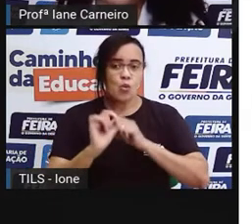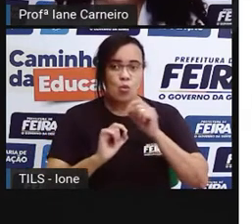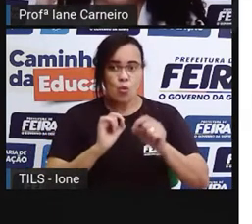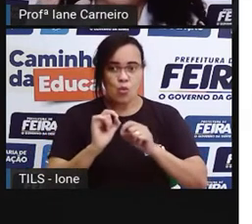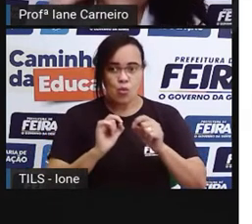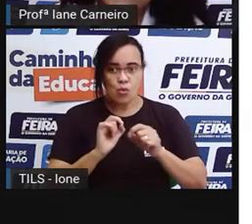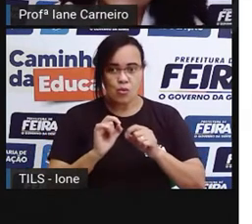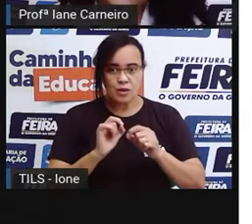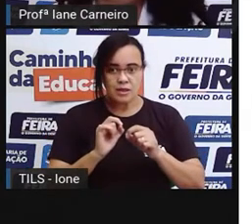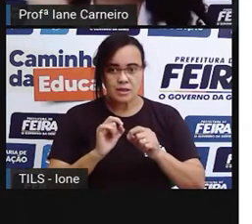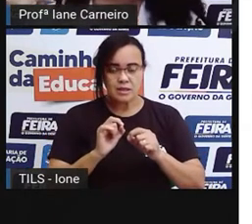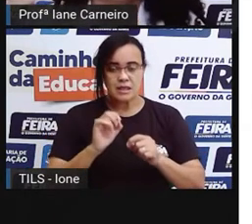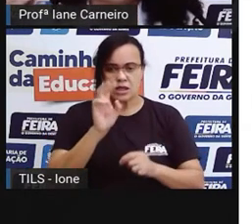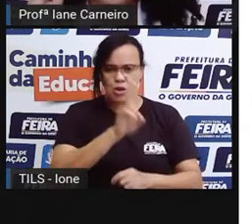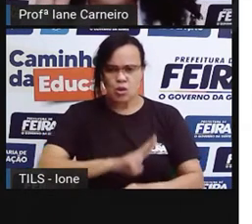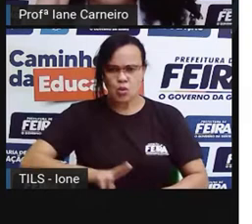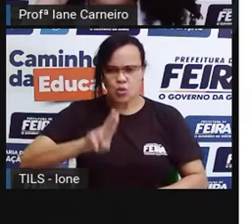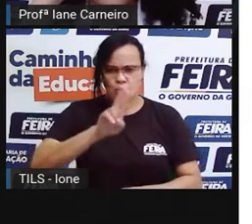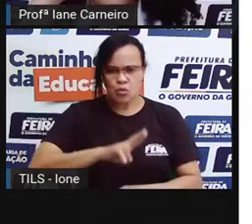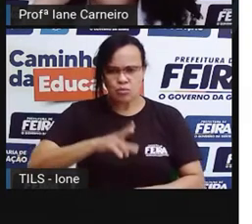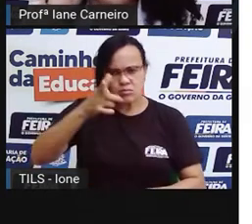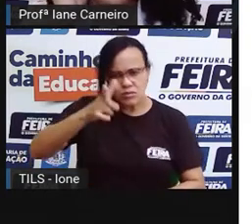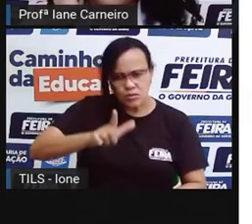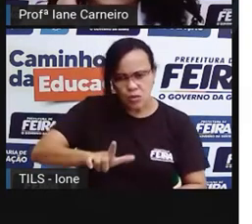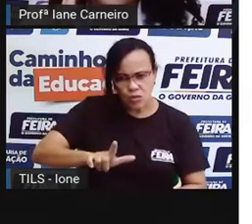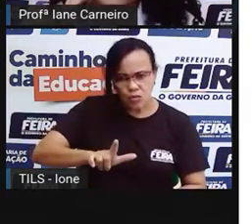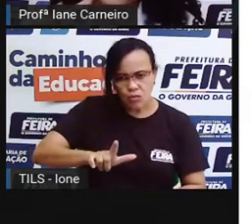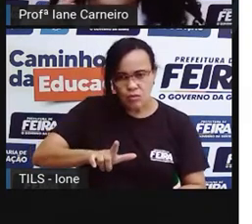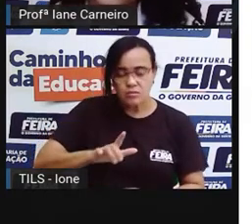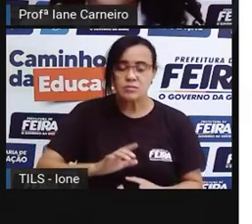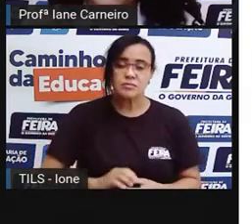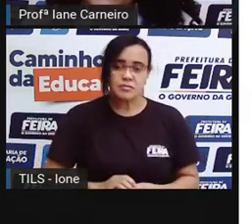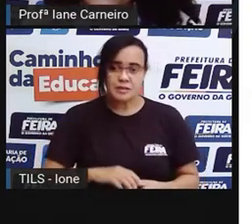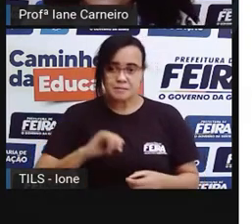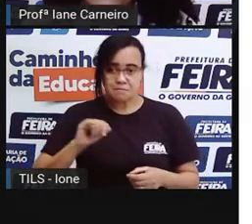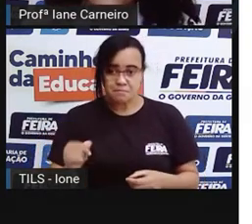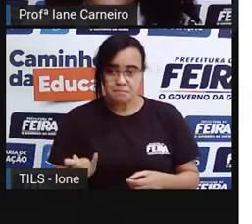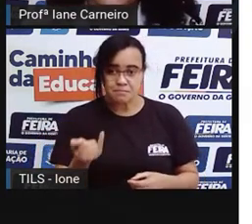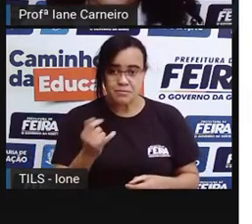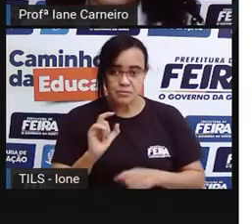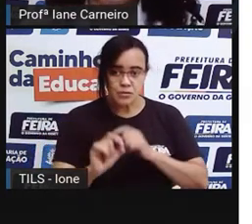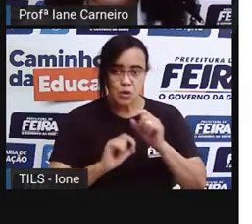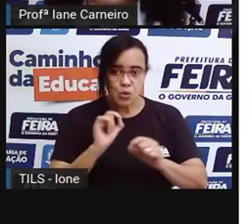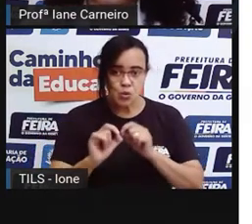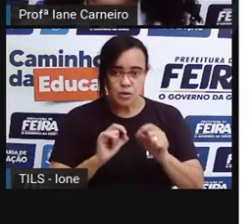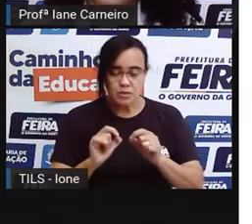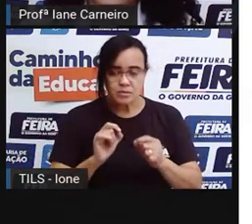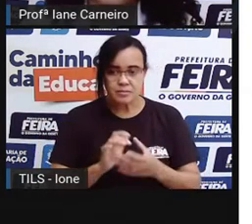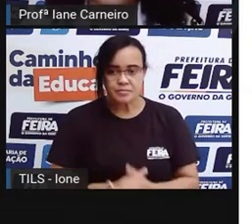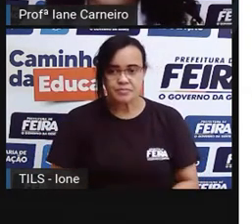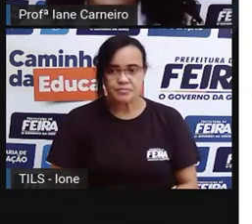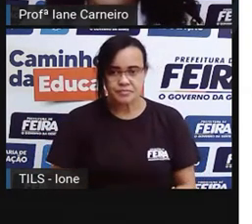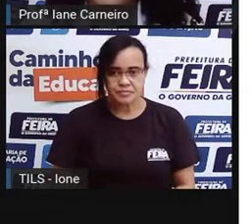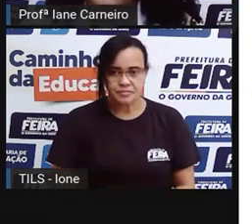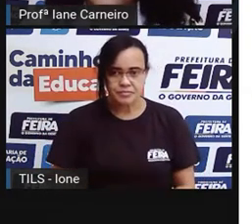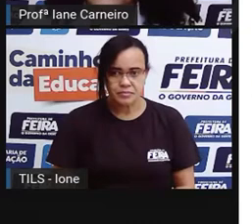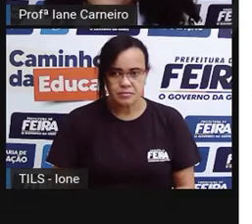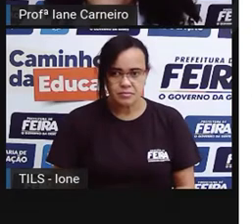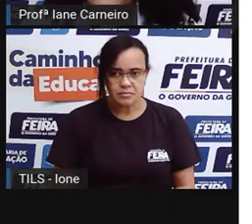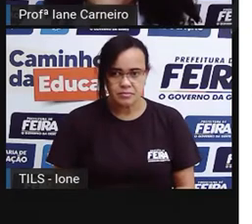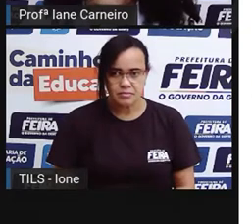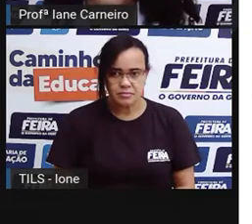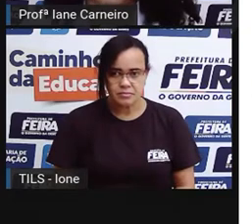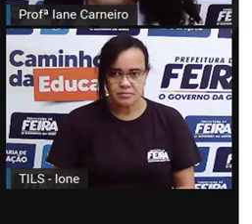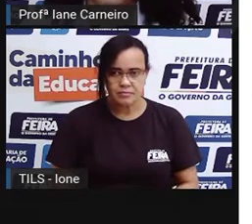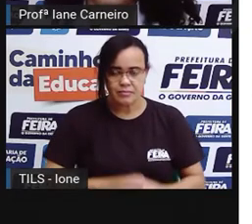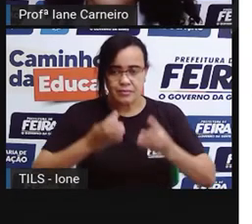mesma coisa. Guarda para quando surgir a oportunidade aí de fazer um brinquedinho. Então, embalagem de plástico de